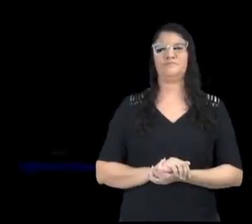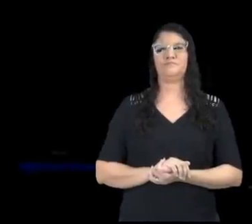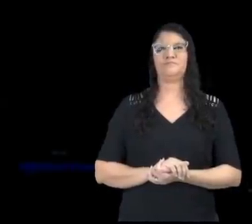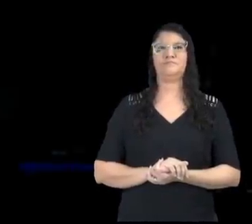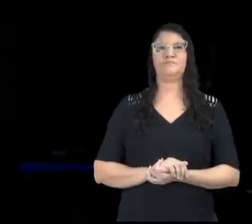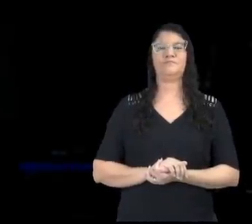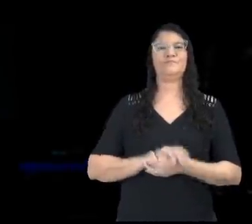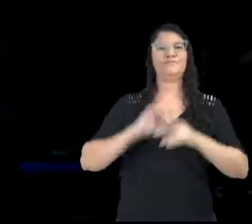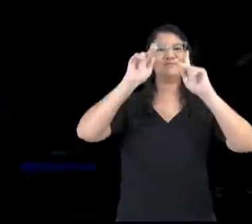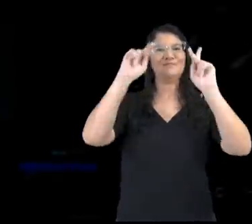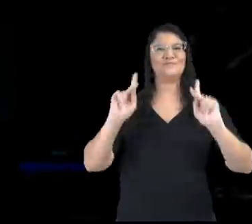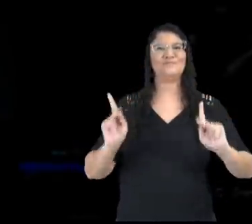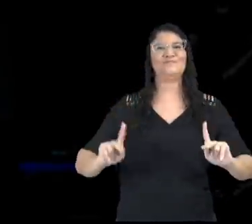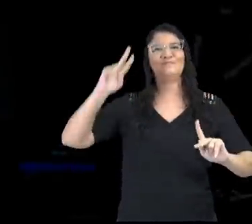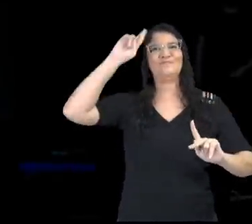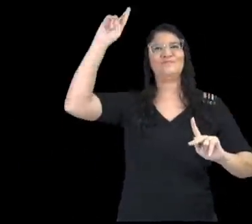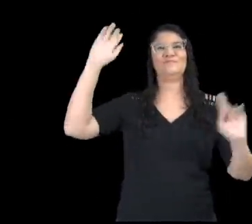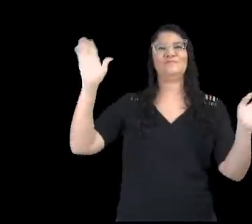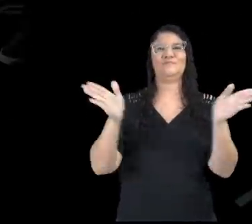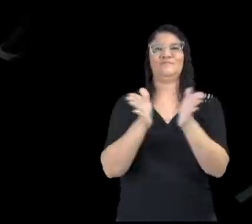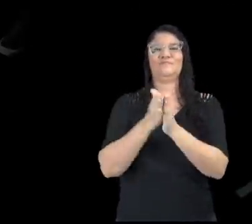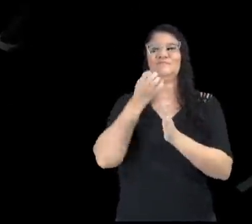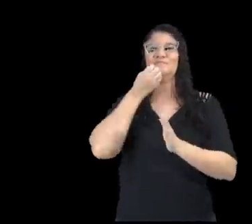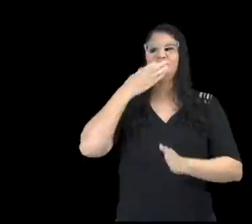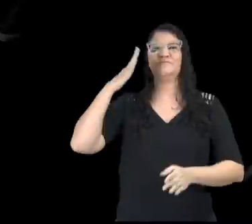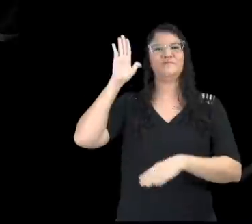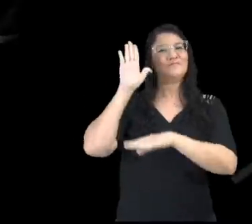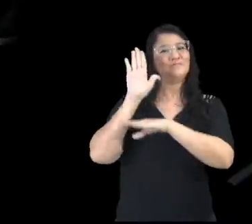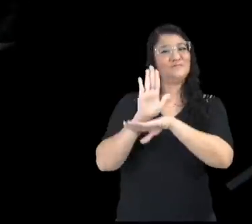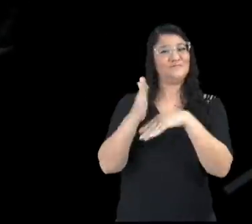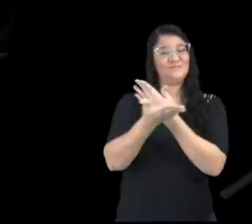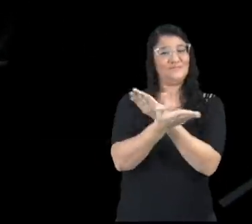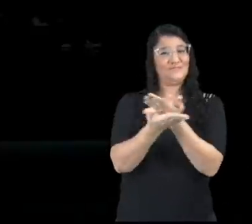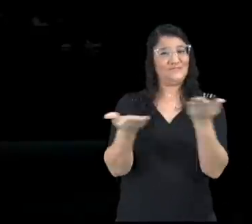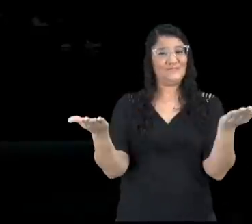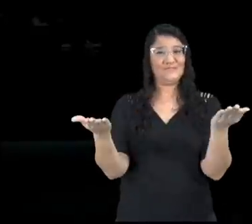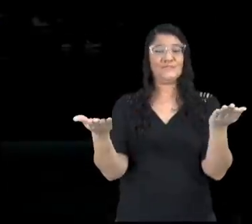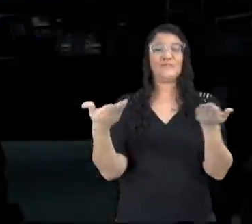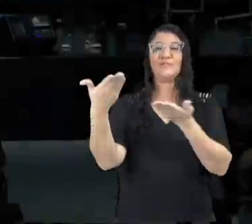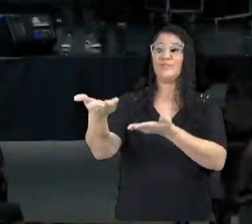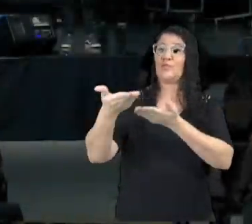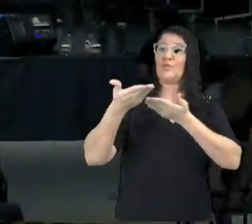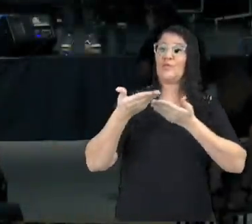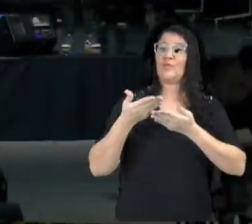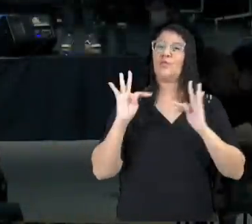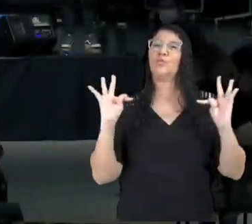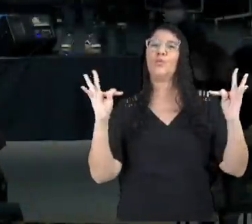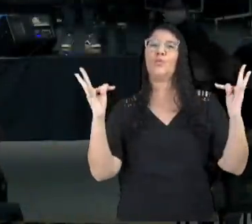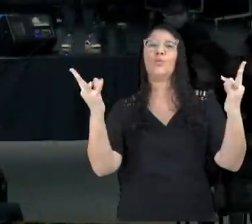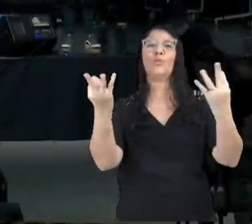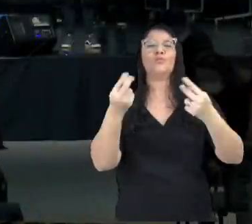Graça e paz do Senhor, amém. Boa tarde a todos. Quero lhe convidar para que a gente possa ficar de pé.